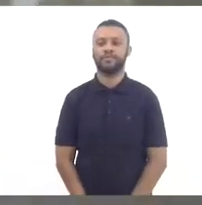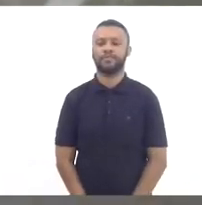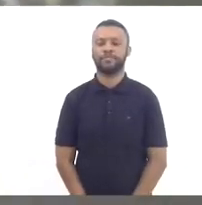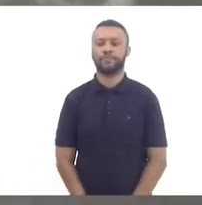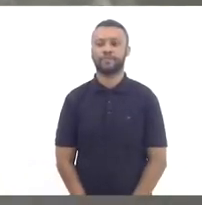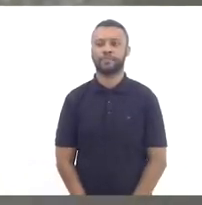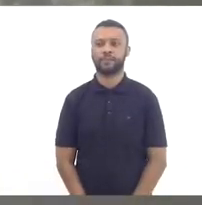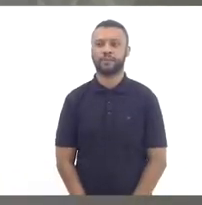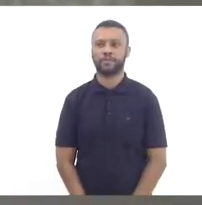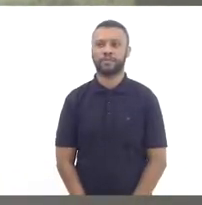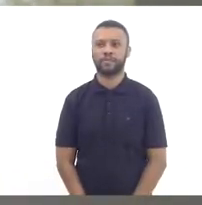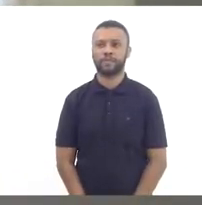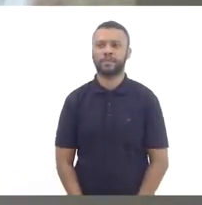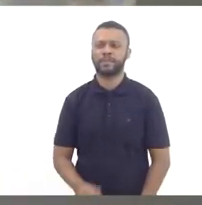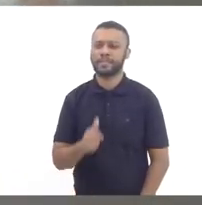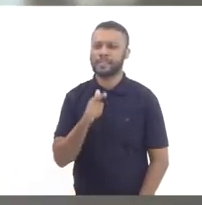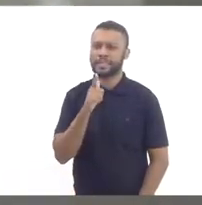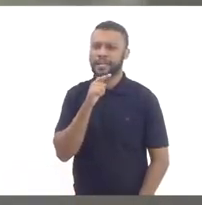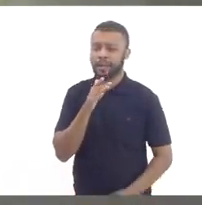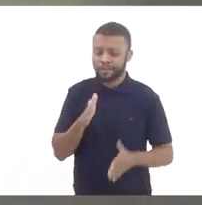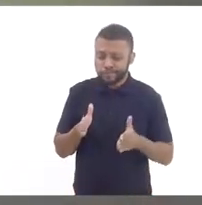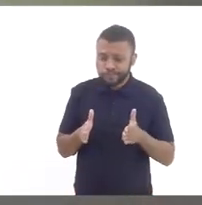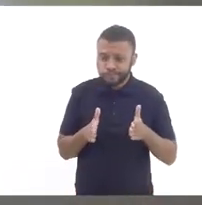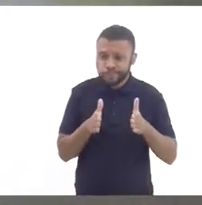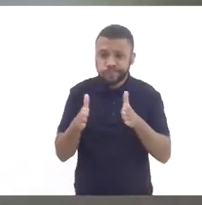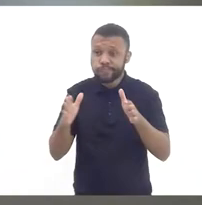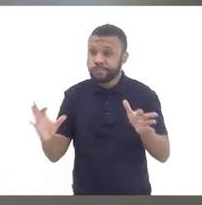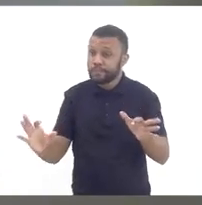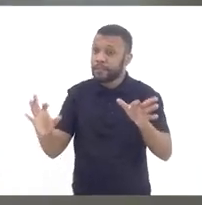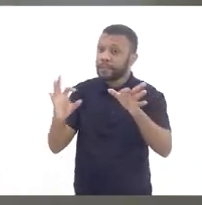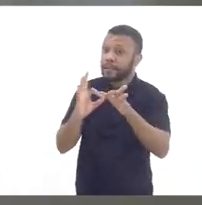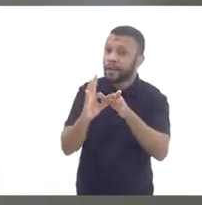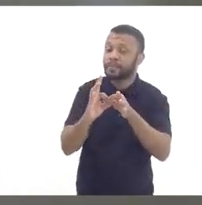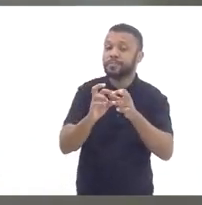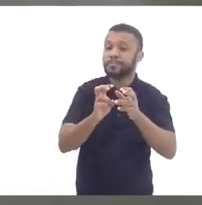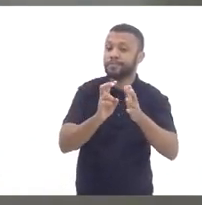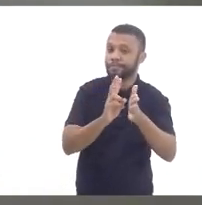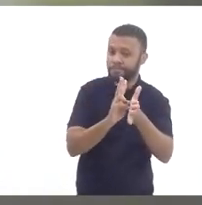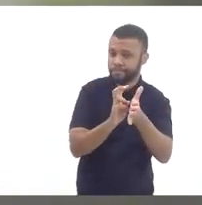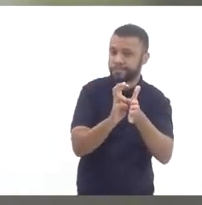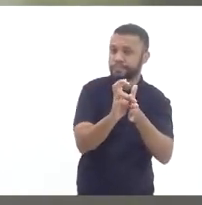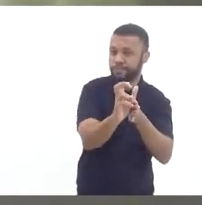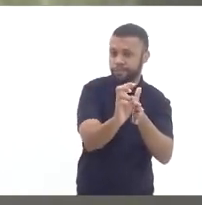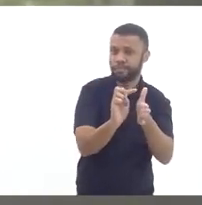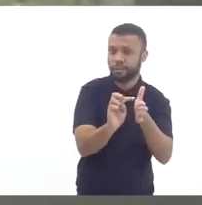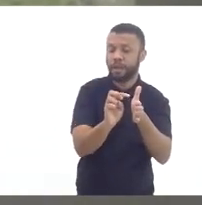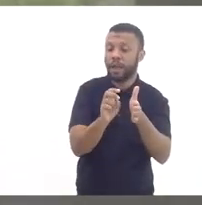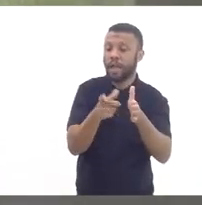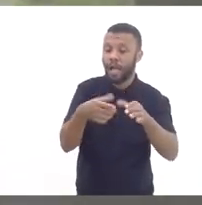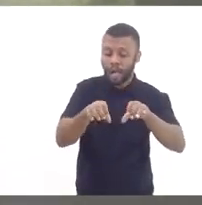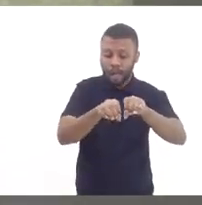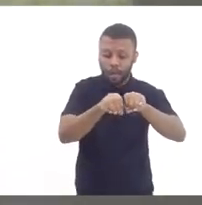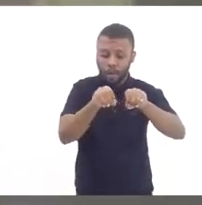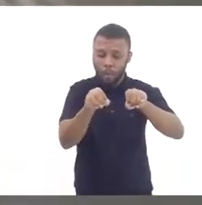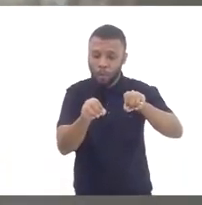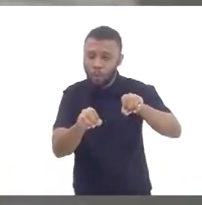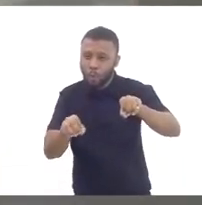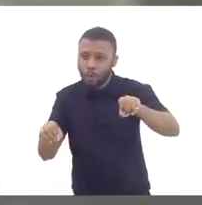Esse é o canal interno da linha férrea. Esse limpo, né? Que é uma rede de drenagem para água de chuva, não é